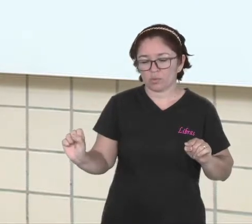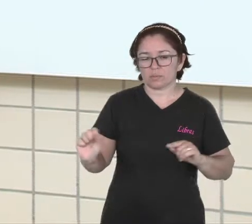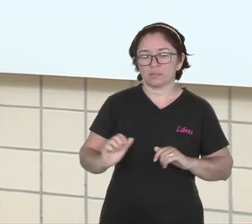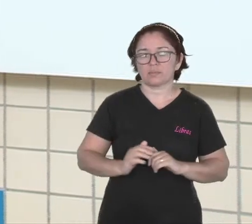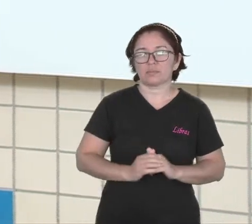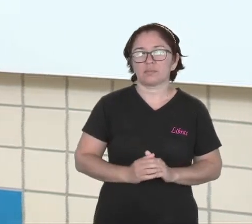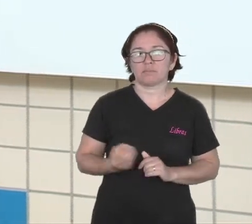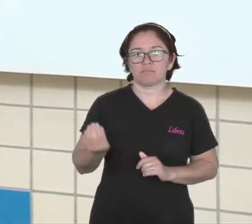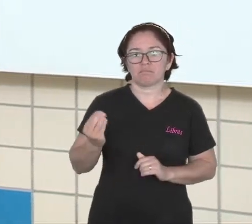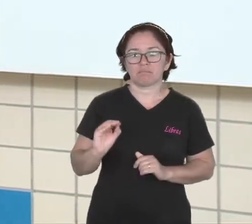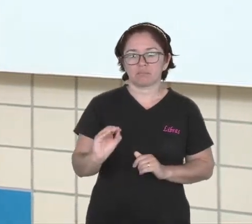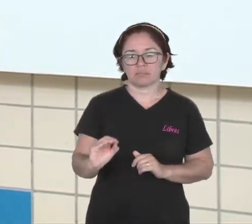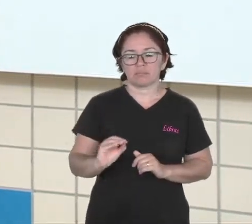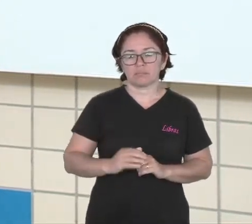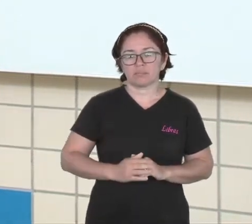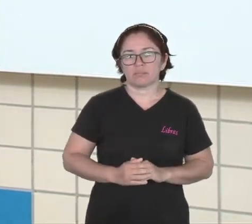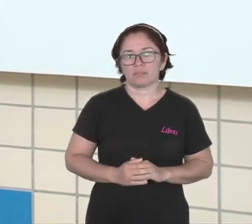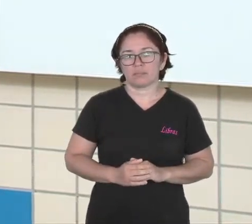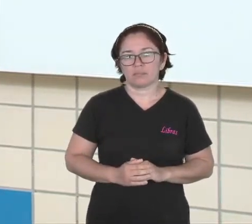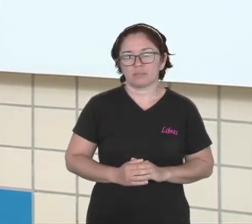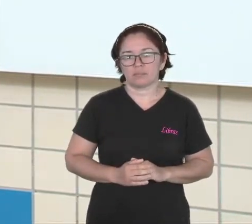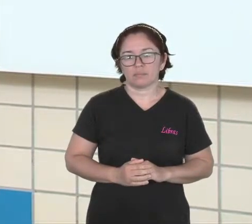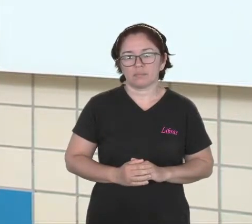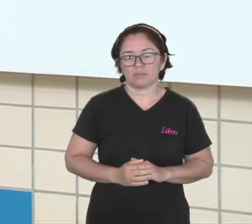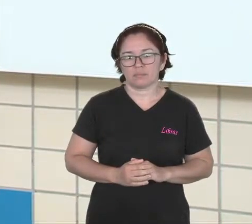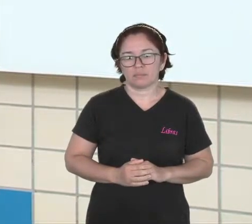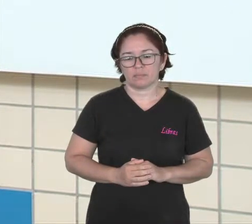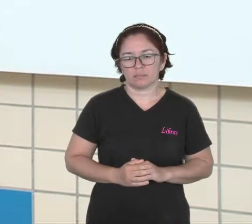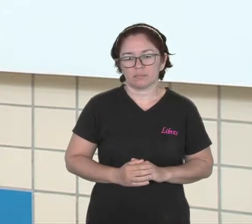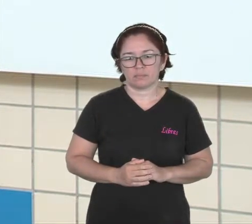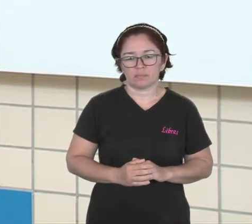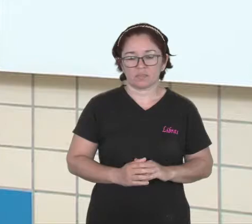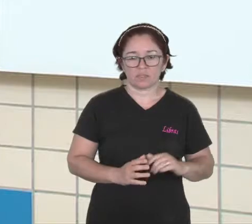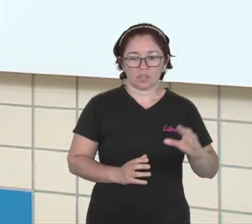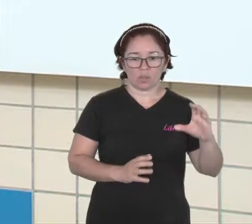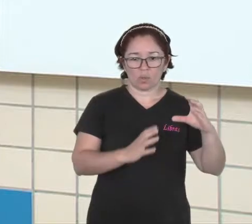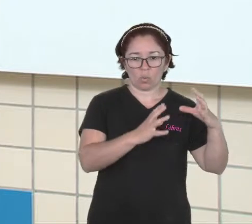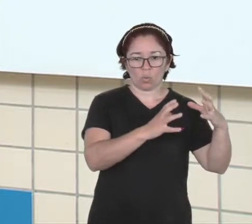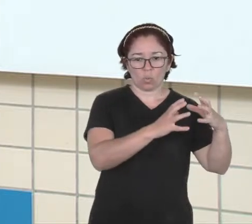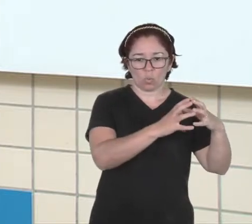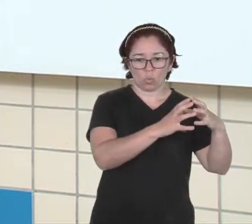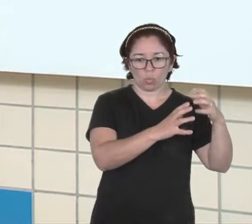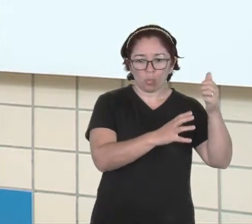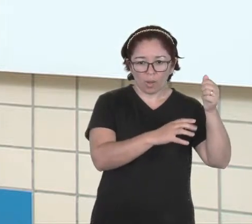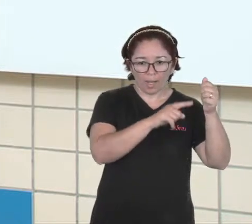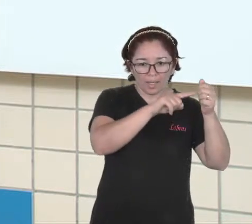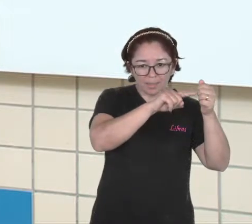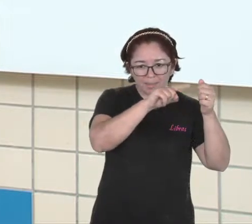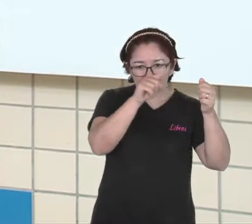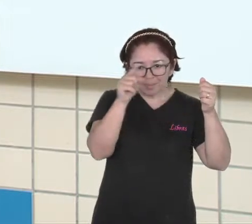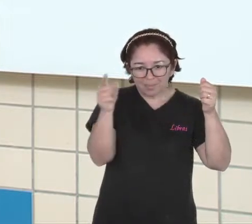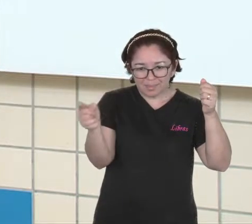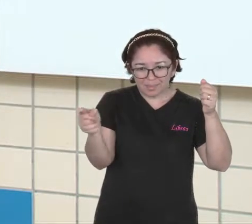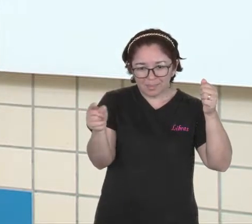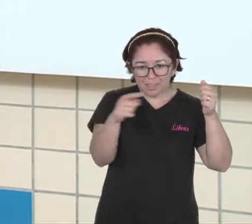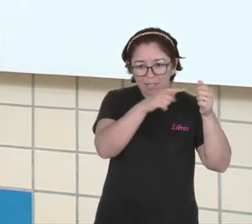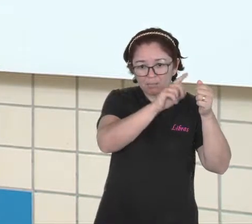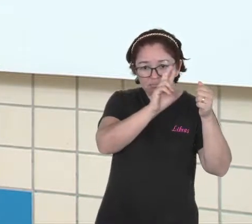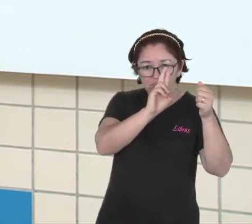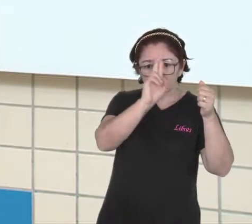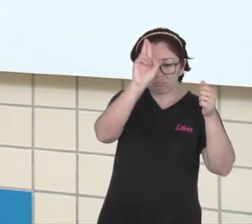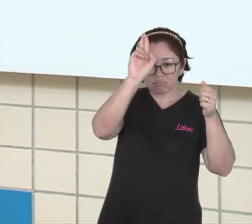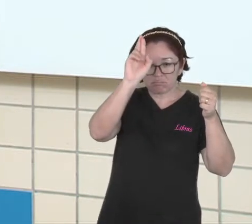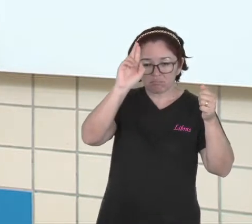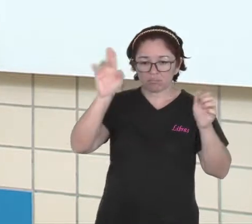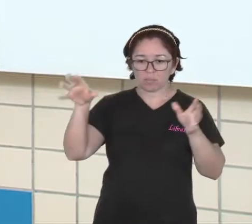Então, rememorando, aonde eu busco a informação, eu chamo de domínio. Aonde eu posso ter a minha